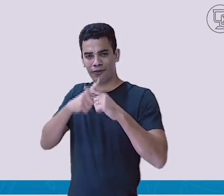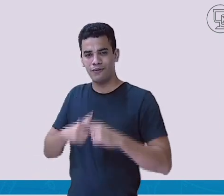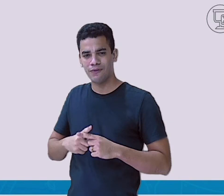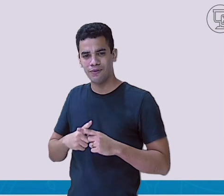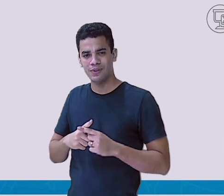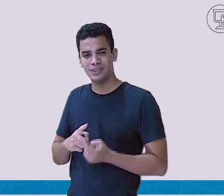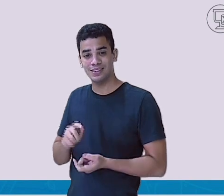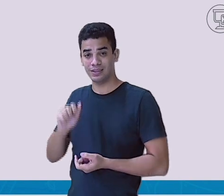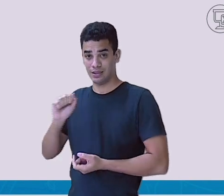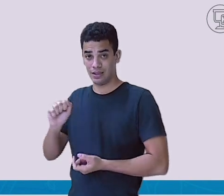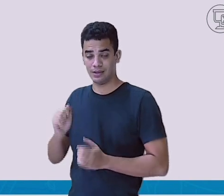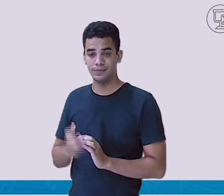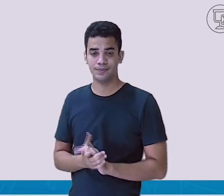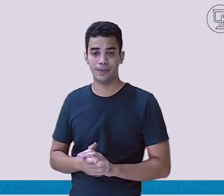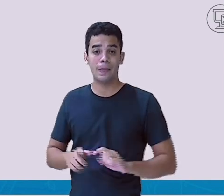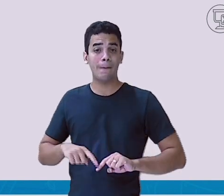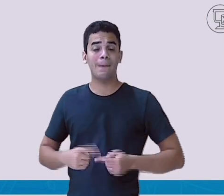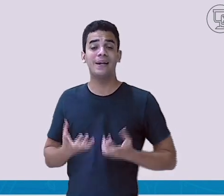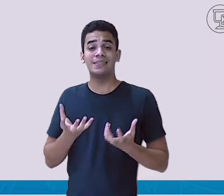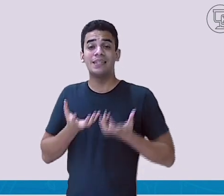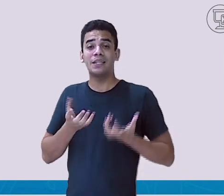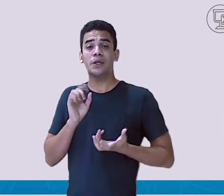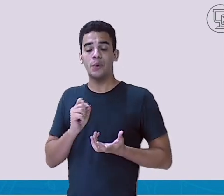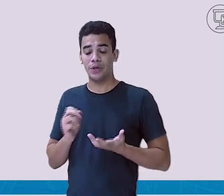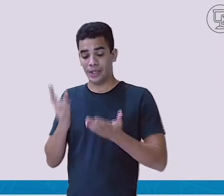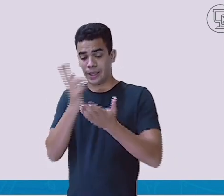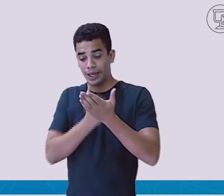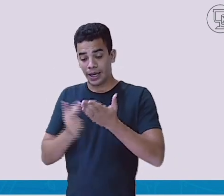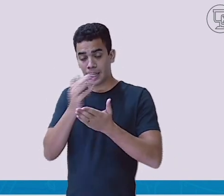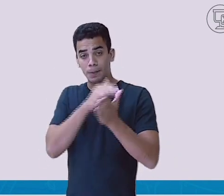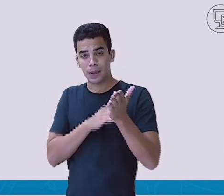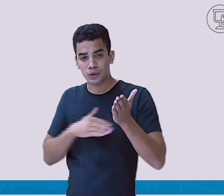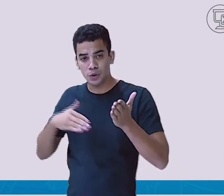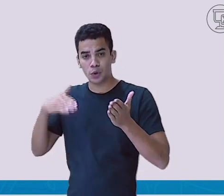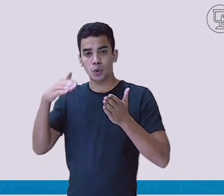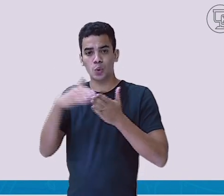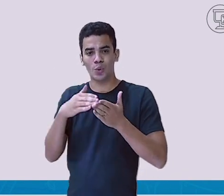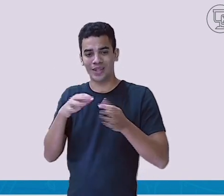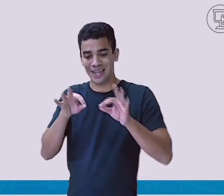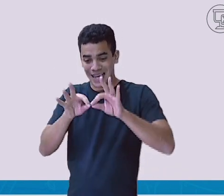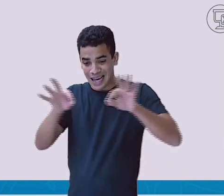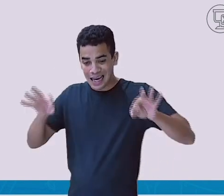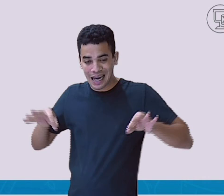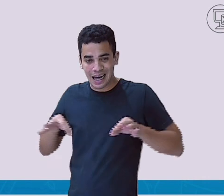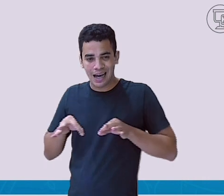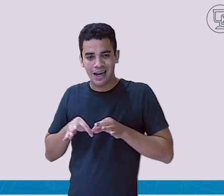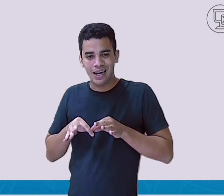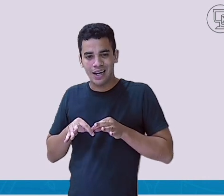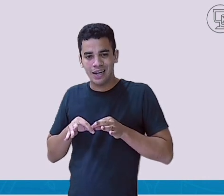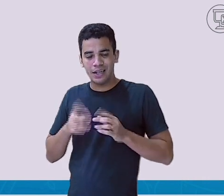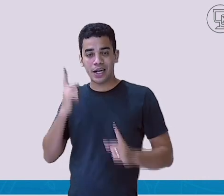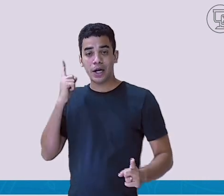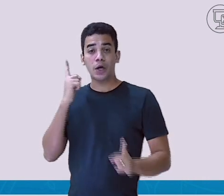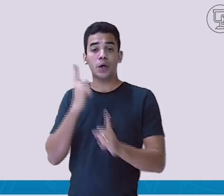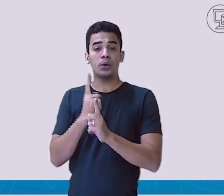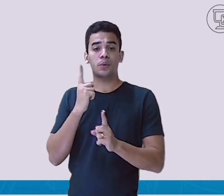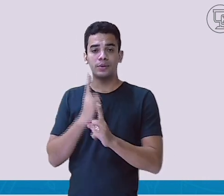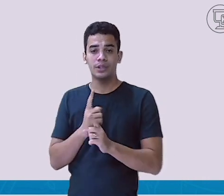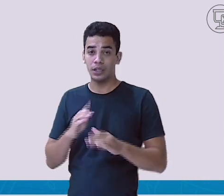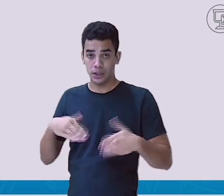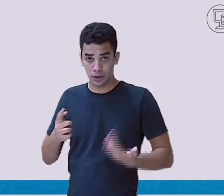Pediu a área total da figura, vai ser x ao quadrado mais